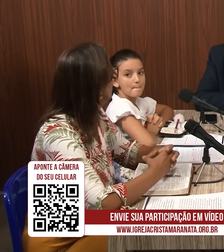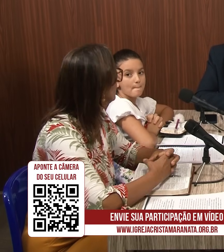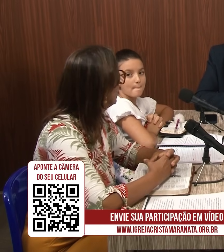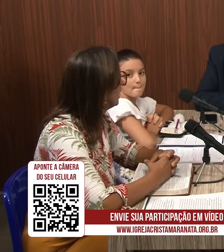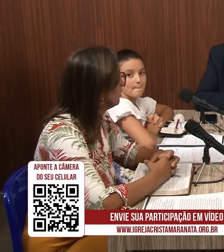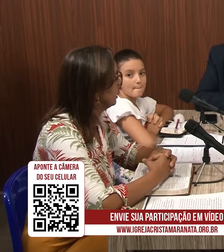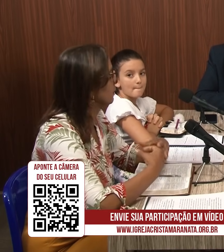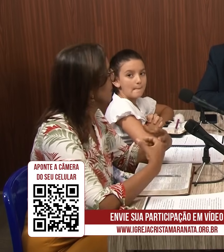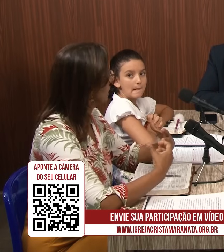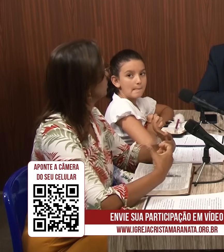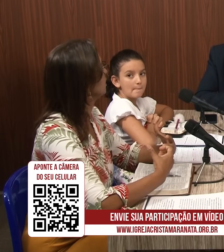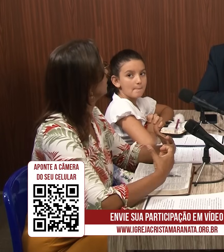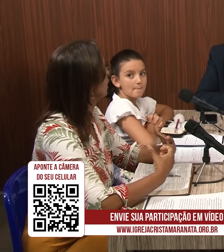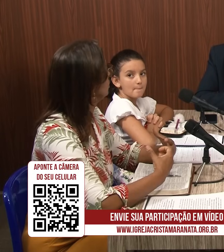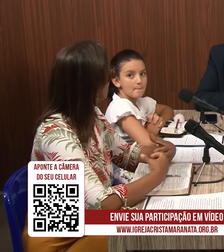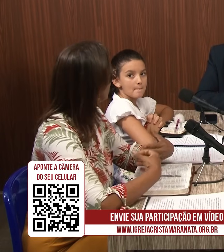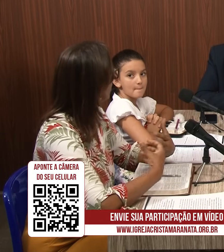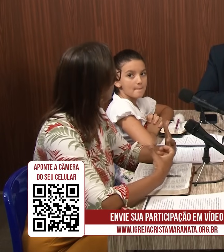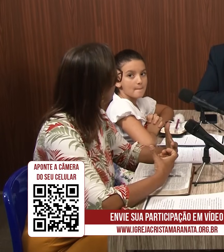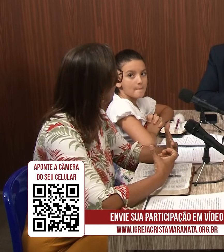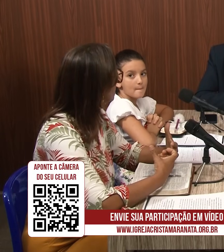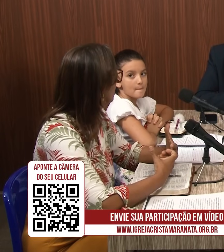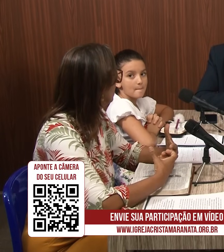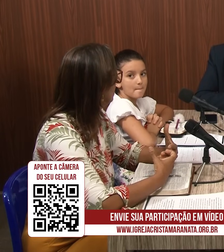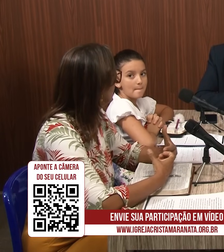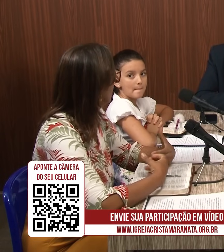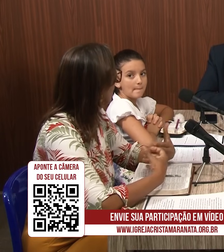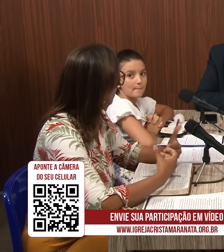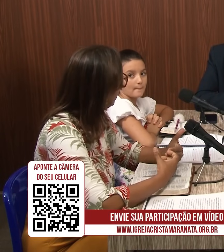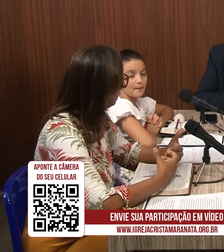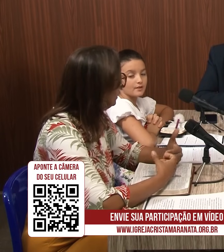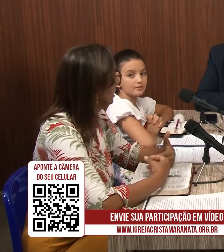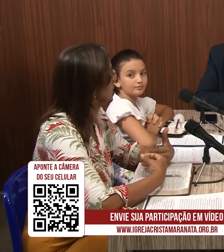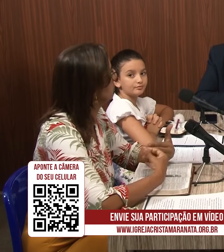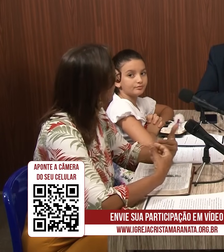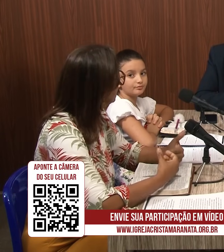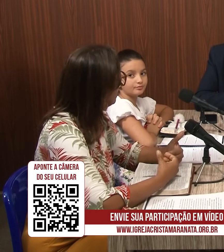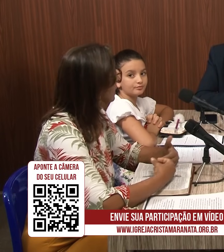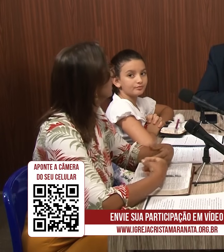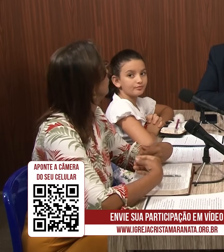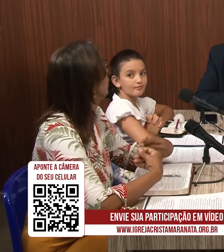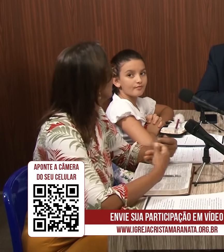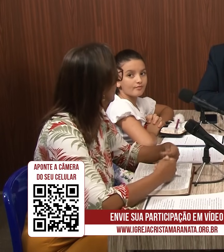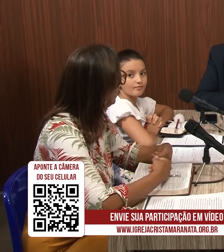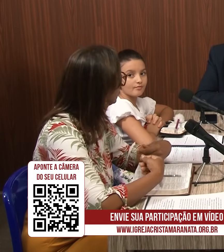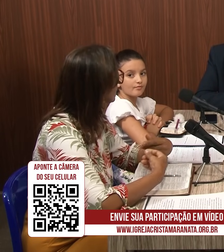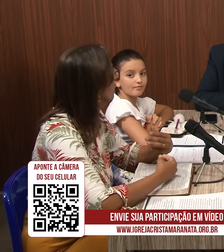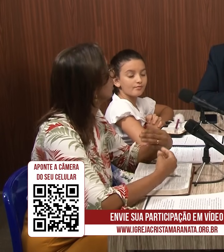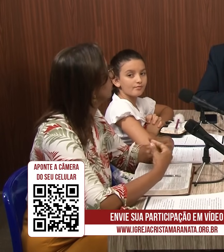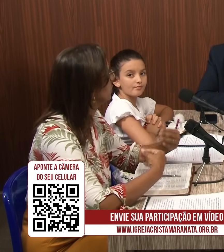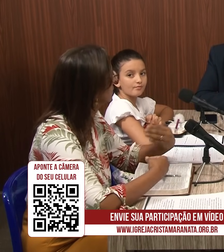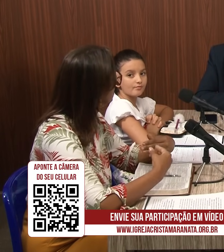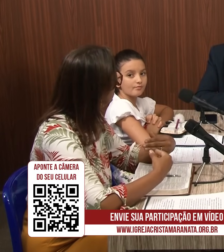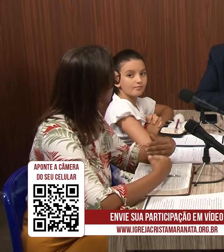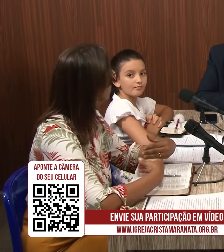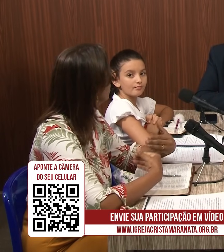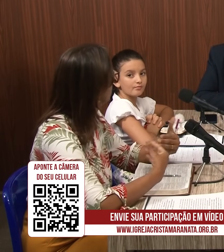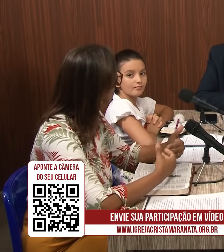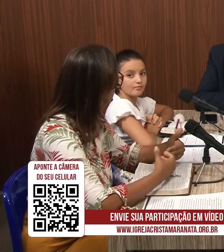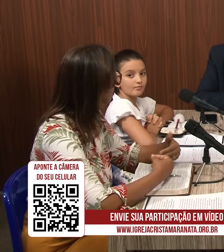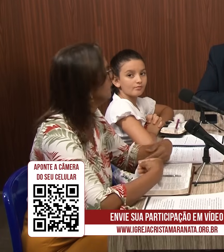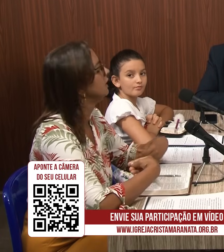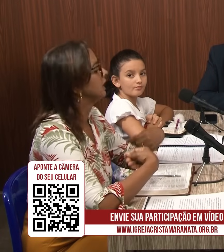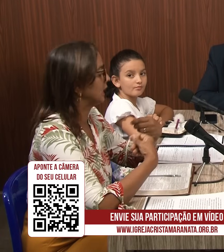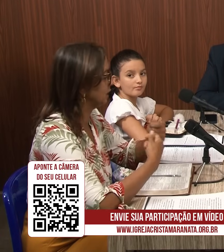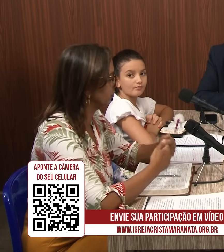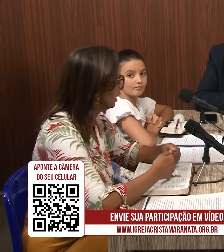igreja não. Ela mesmo diante dessa luta, ela glorifica o Senhor. Ela ora, ela se preserva, ela se fortalece. Né? Igual as perguntas anteriores sobre a